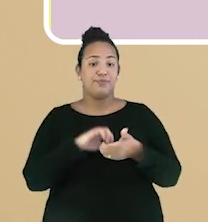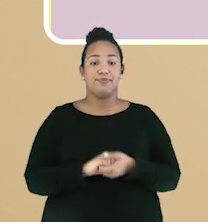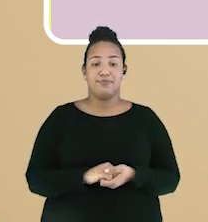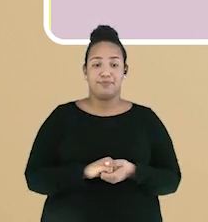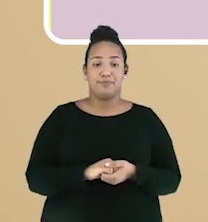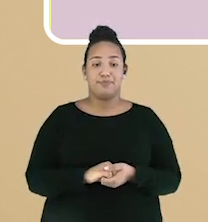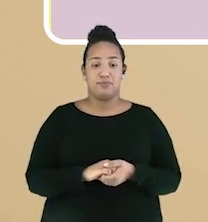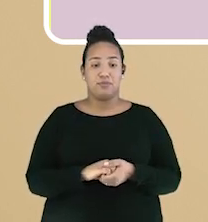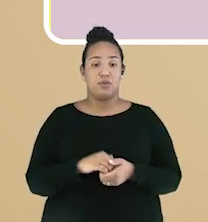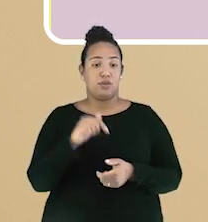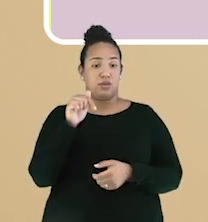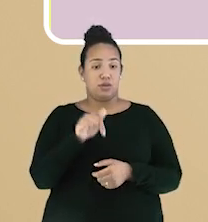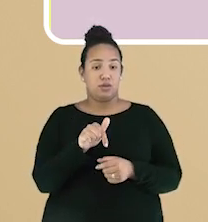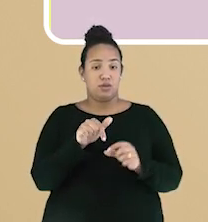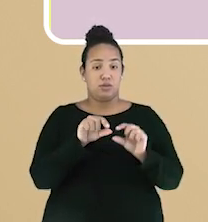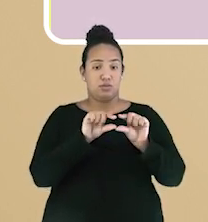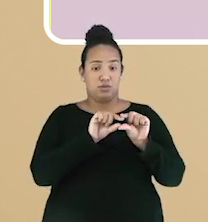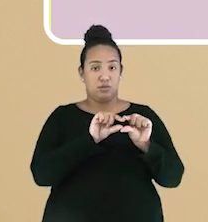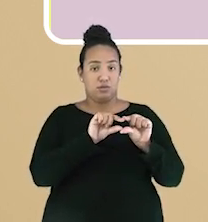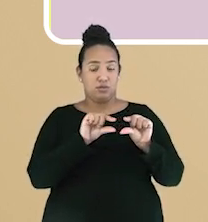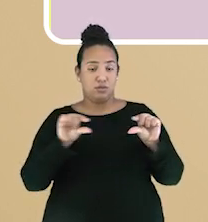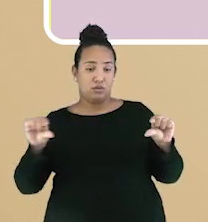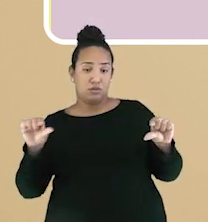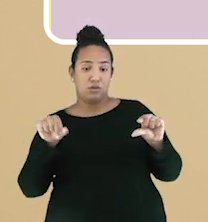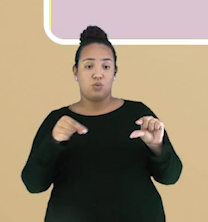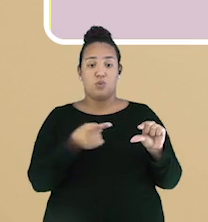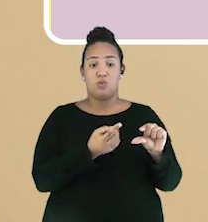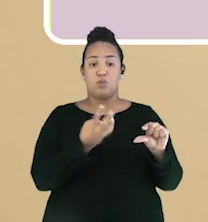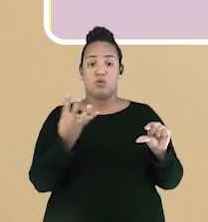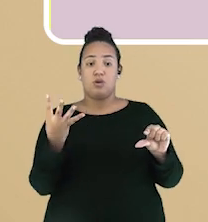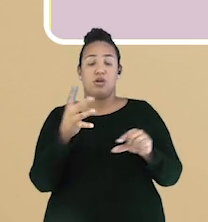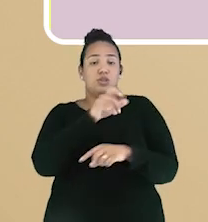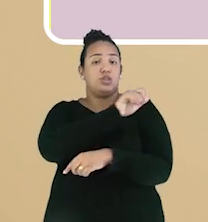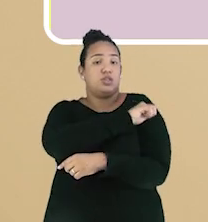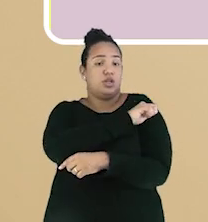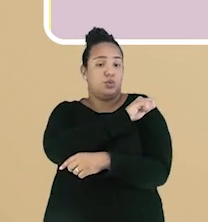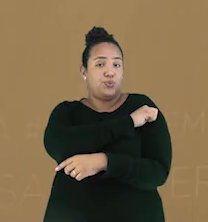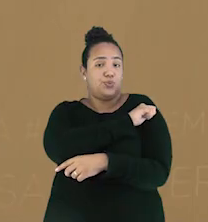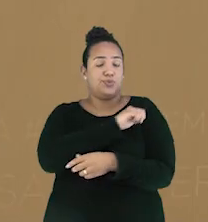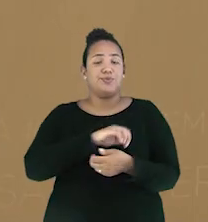eixo horizontal é a quantidade de alunos entrevistados.